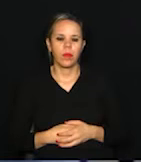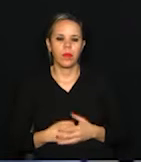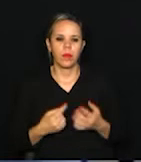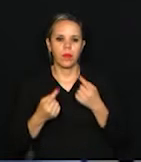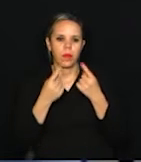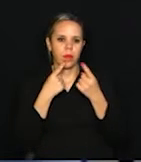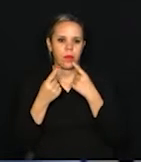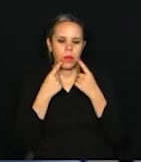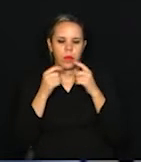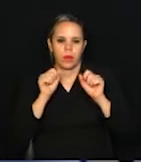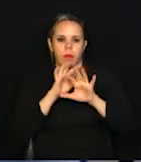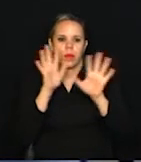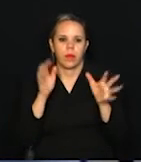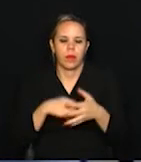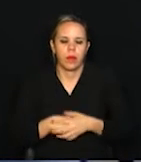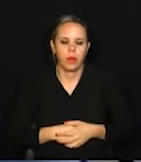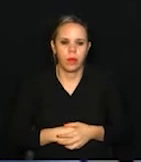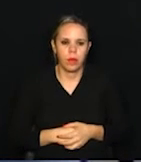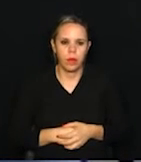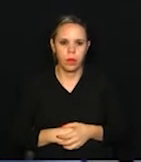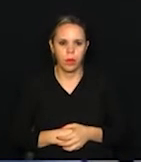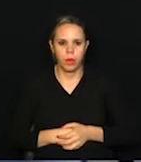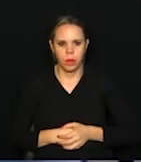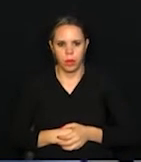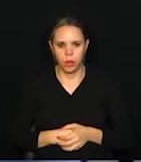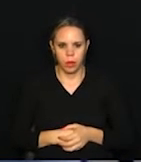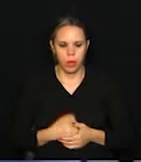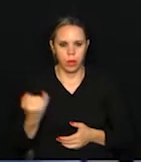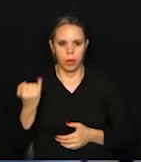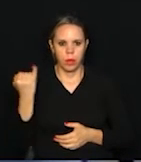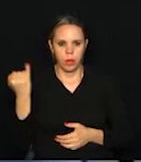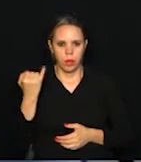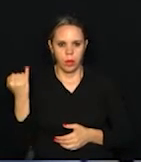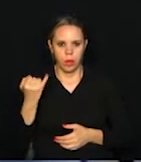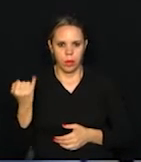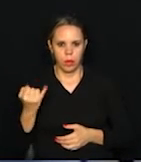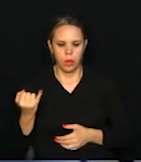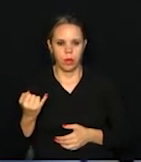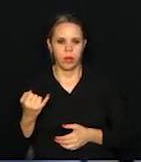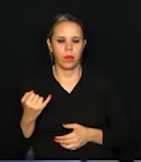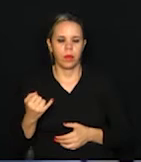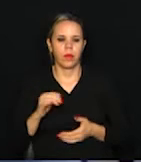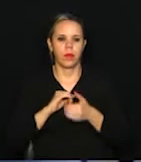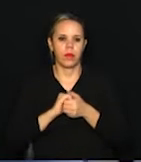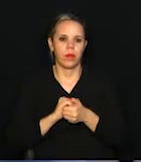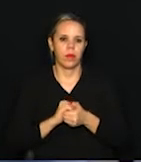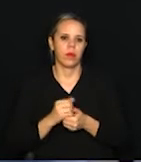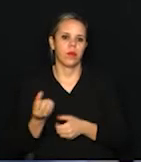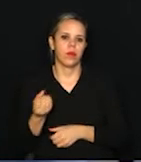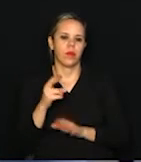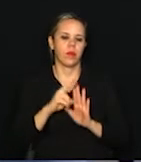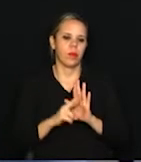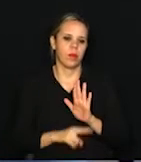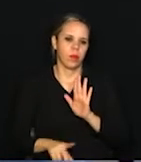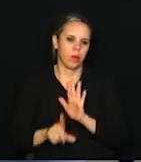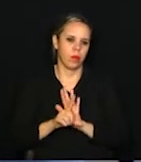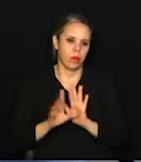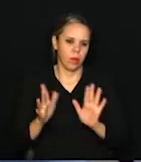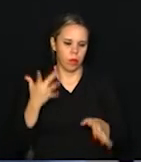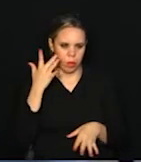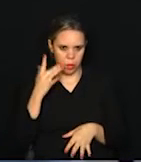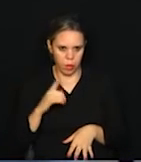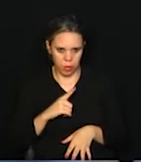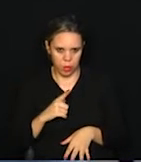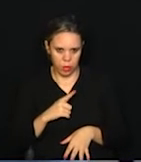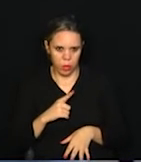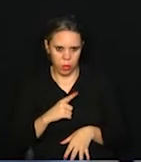diálogo transparente, né, ele é muito mais importante do que o mero rito de um cumprimento de uma norma legal. Eu acho que nós temos que